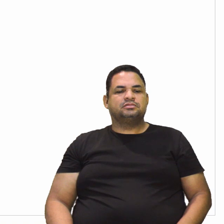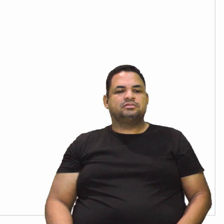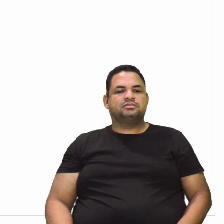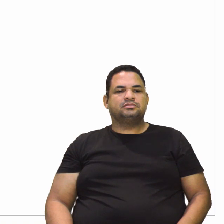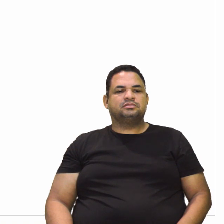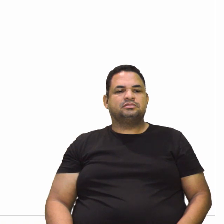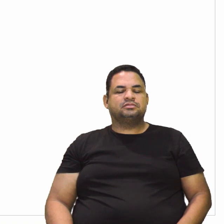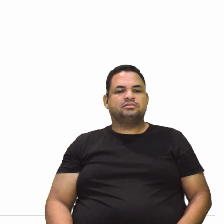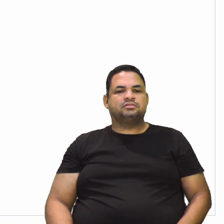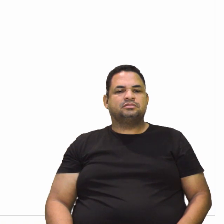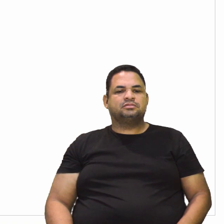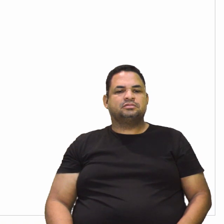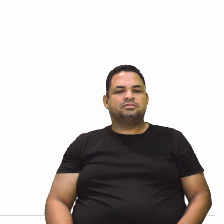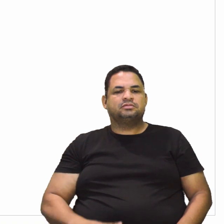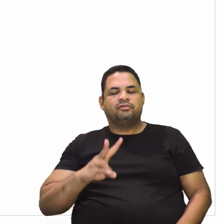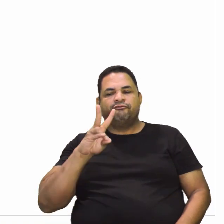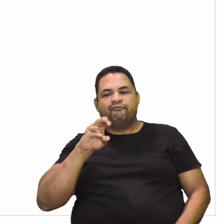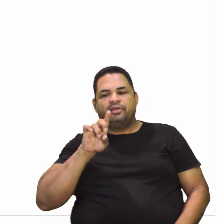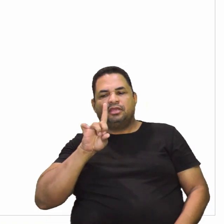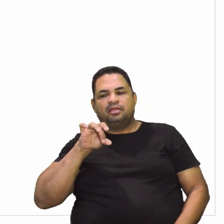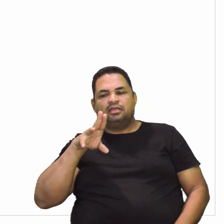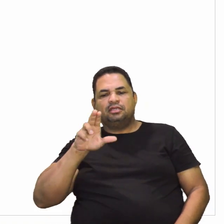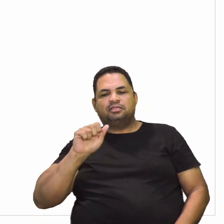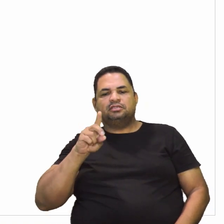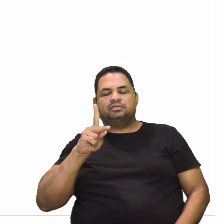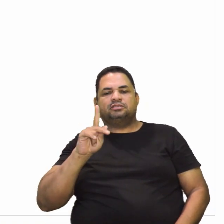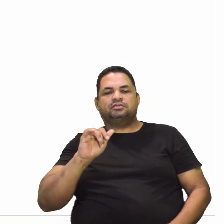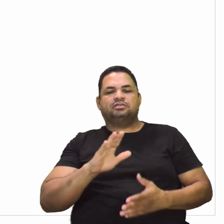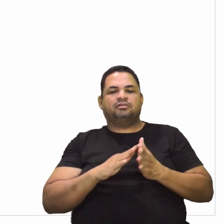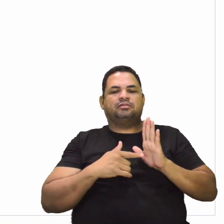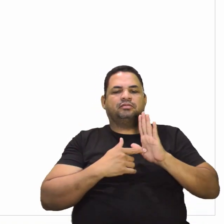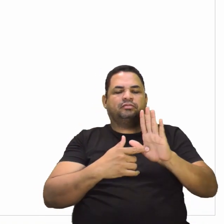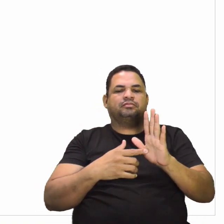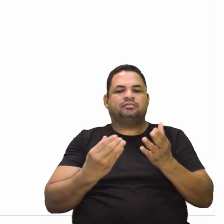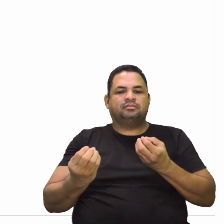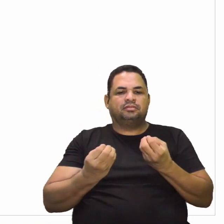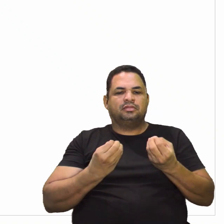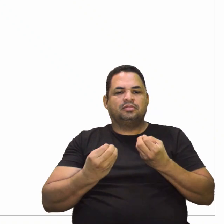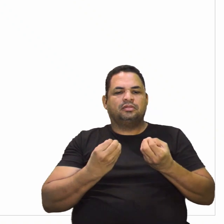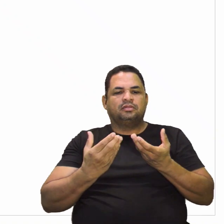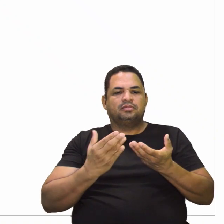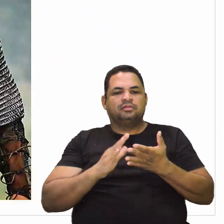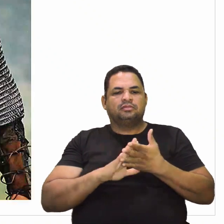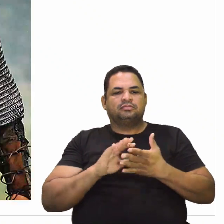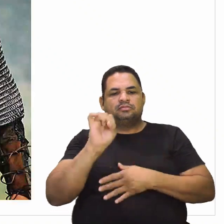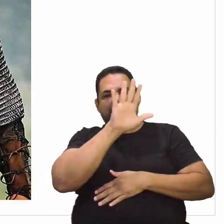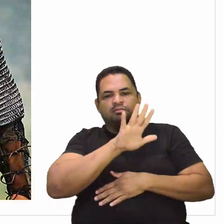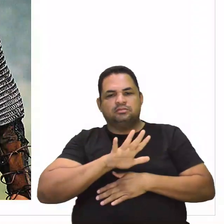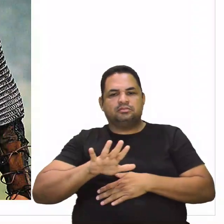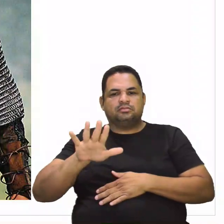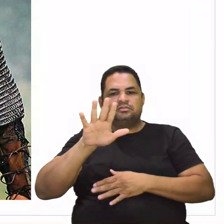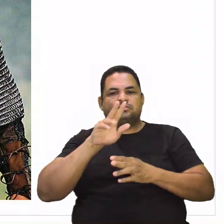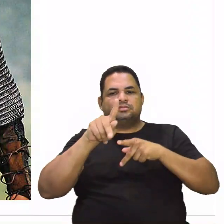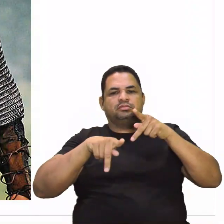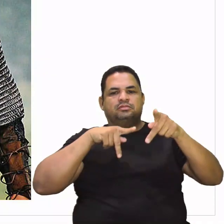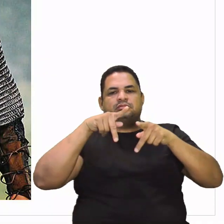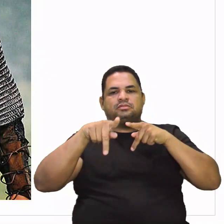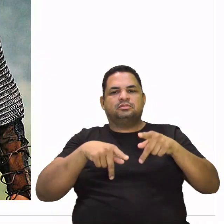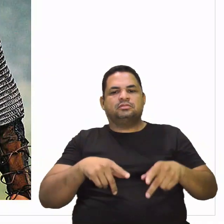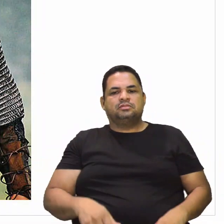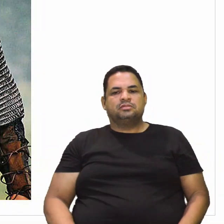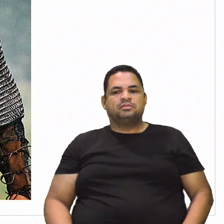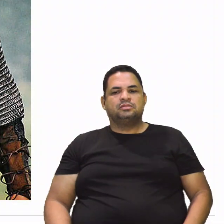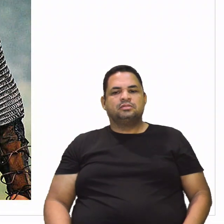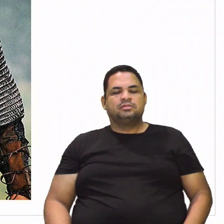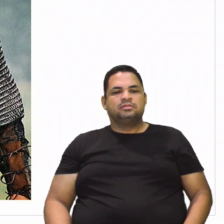né? Os Vikings, por exemplo, também, retrata muito a imagem desses povos. Olha